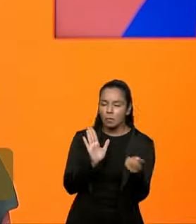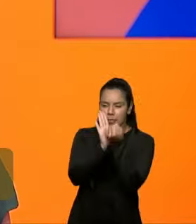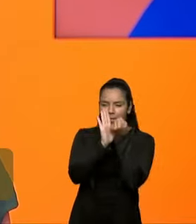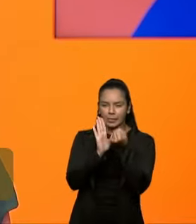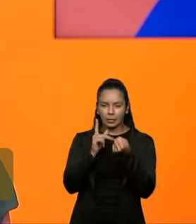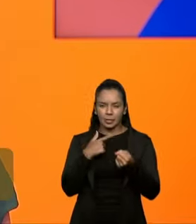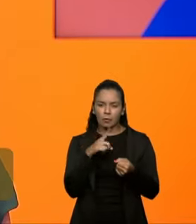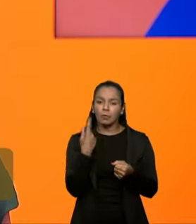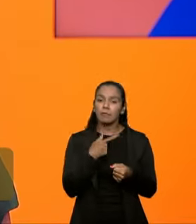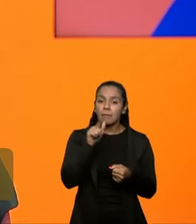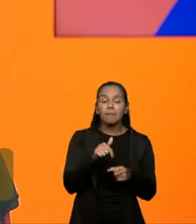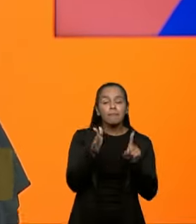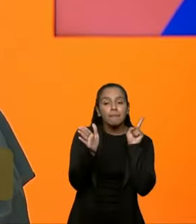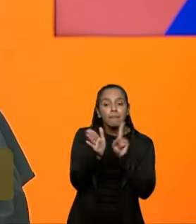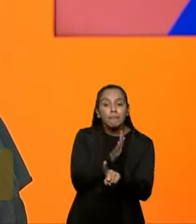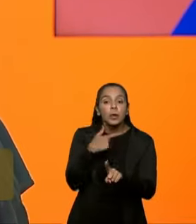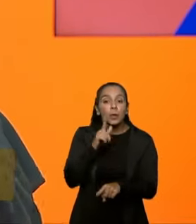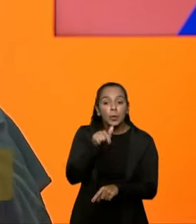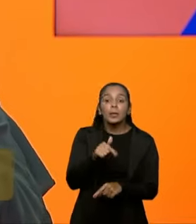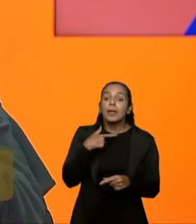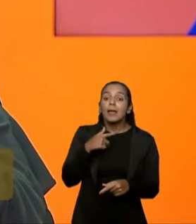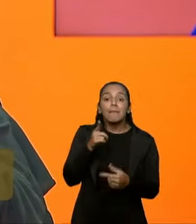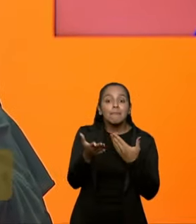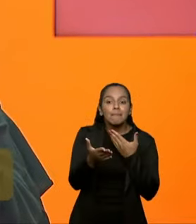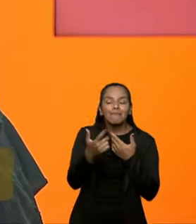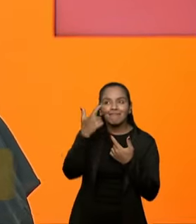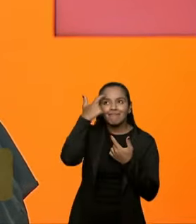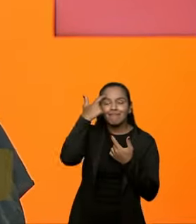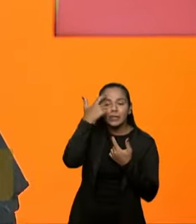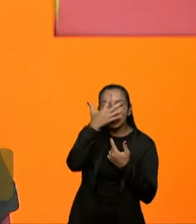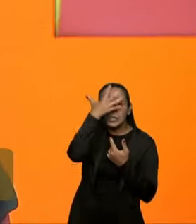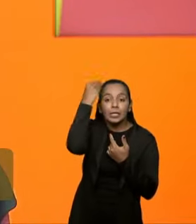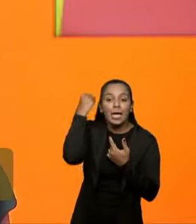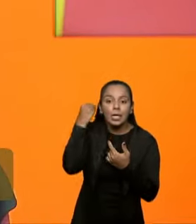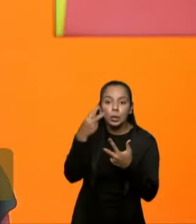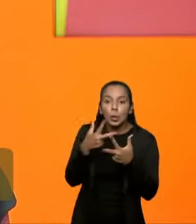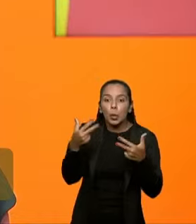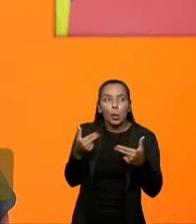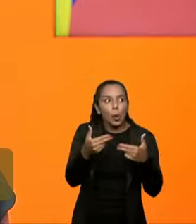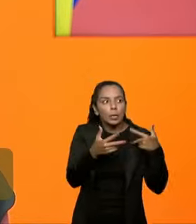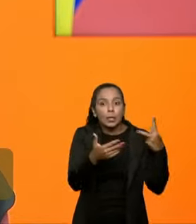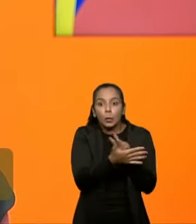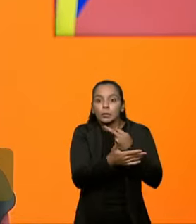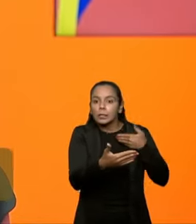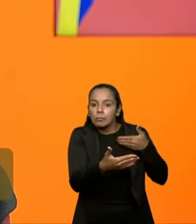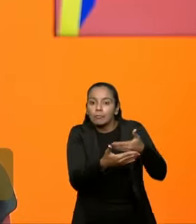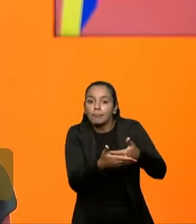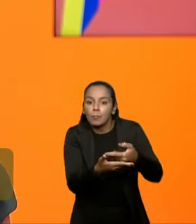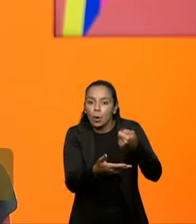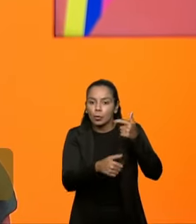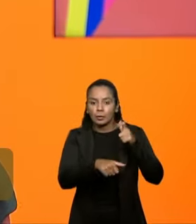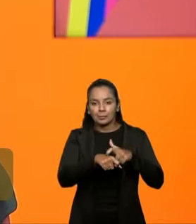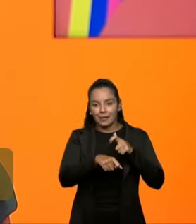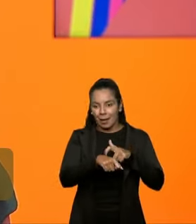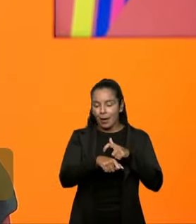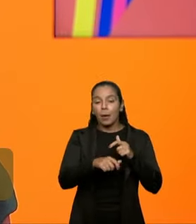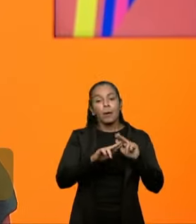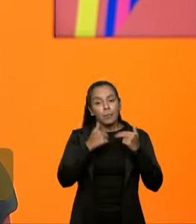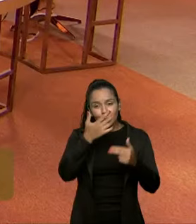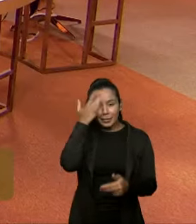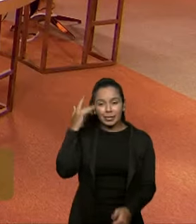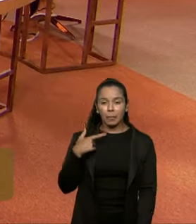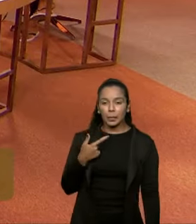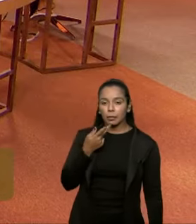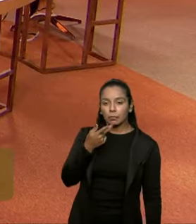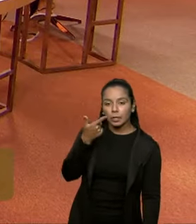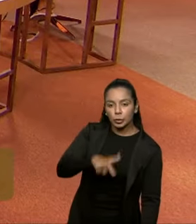primeiras queixas são perdas de memória recente, por isso a pessoa fica repetitivo. Eu virei a Dory faz tempo. Lembra